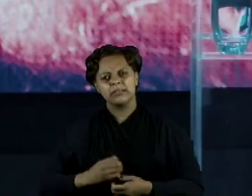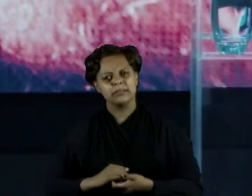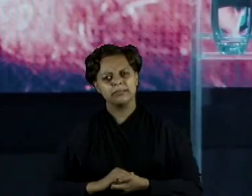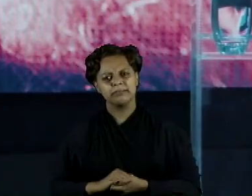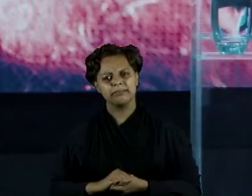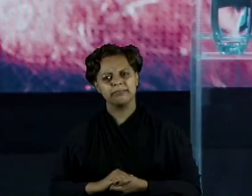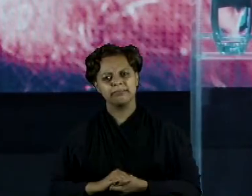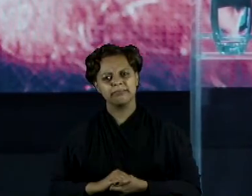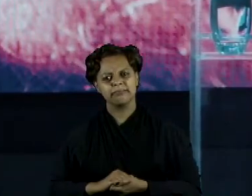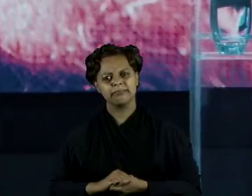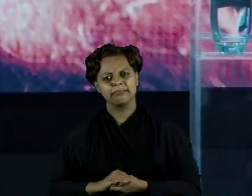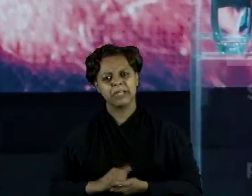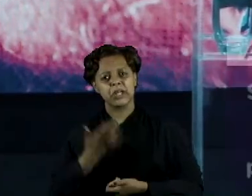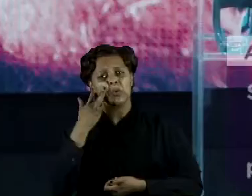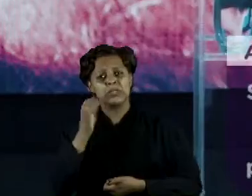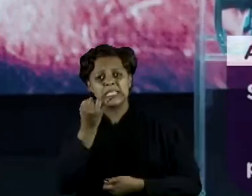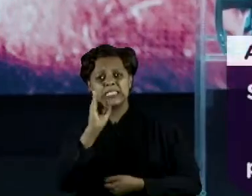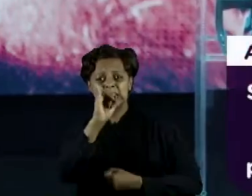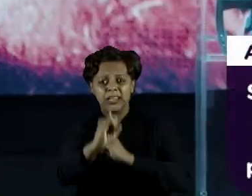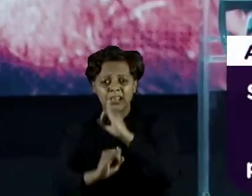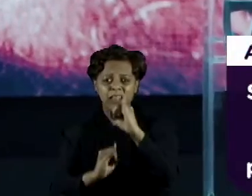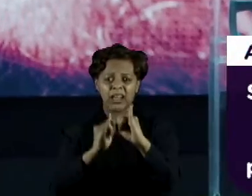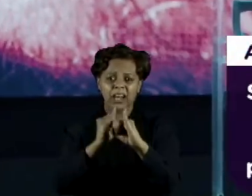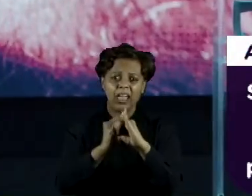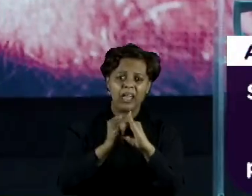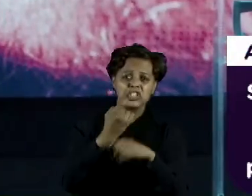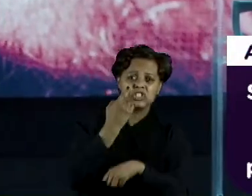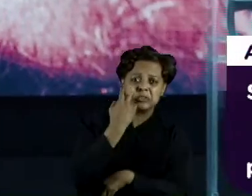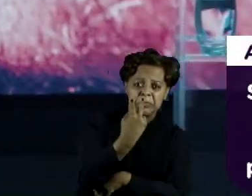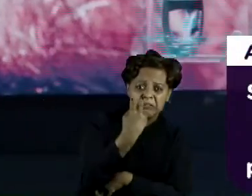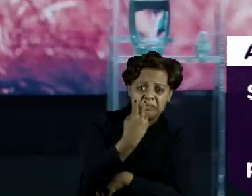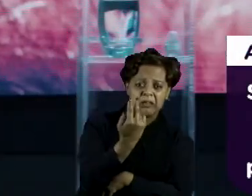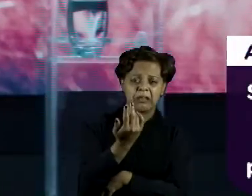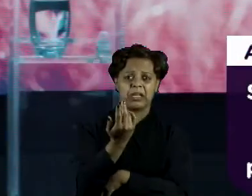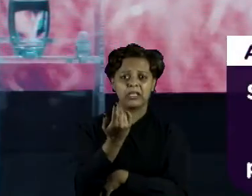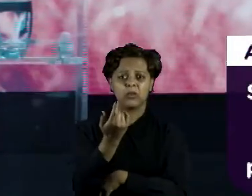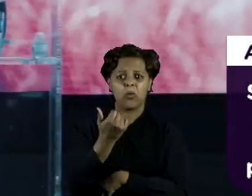tanto para você que está na internet, quanto você que está aqui.